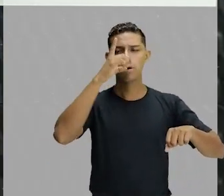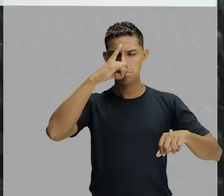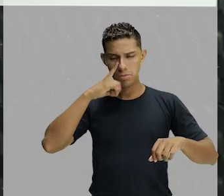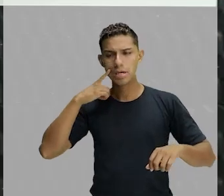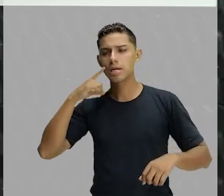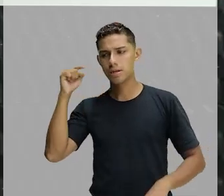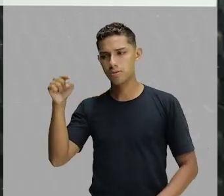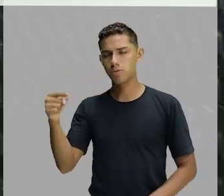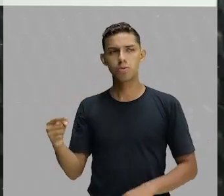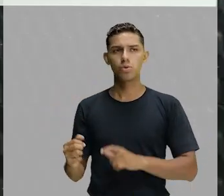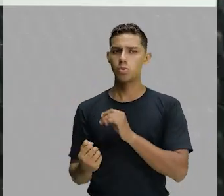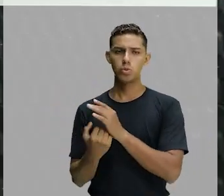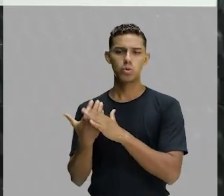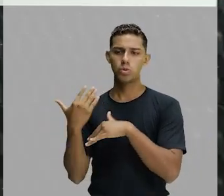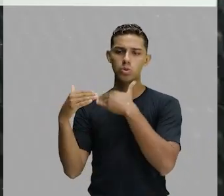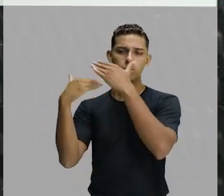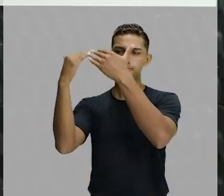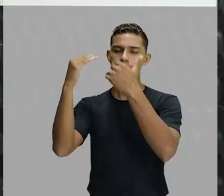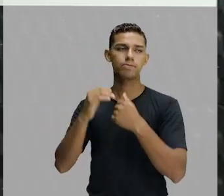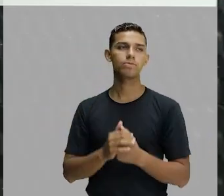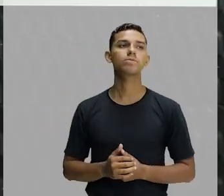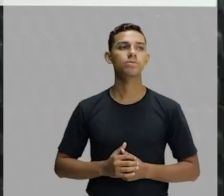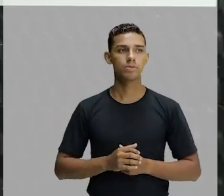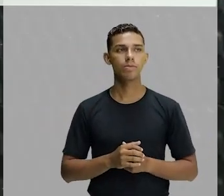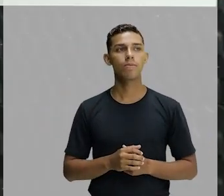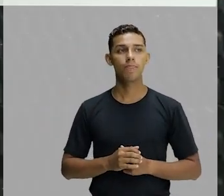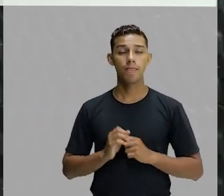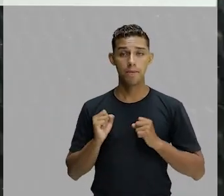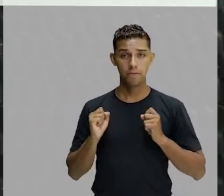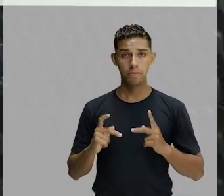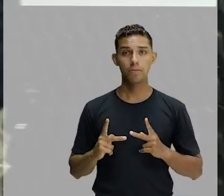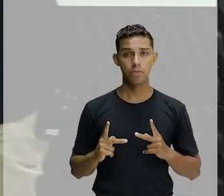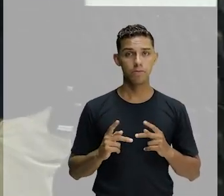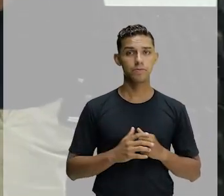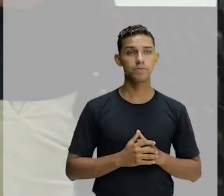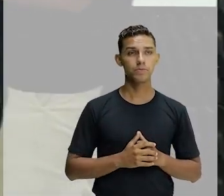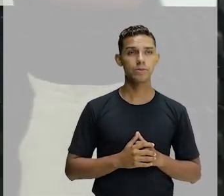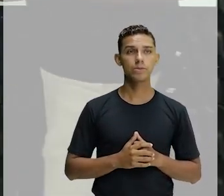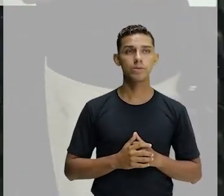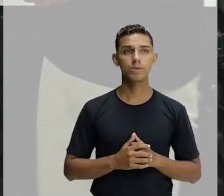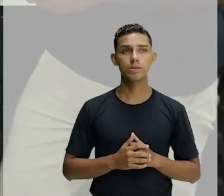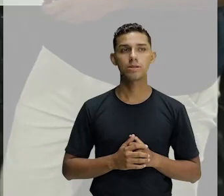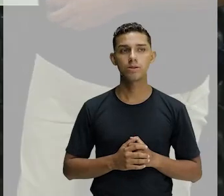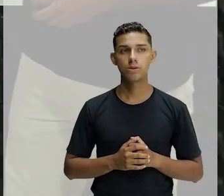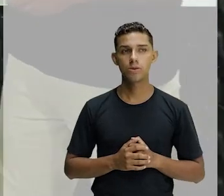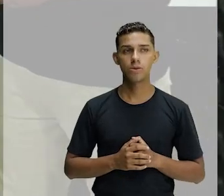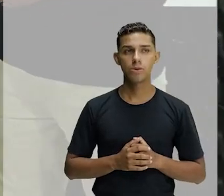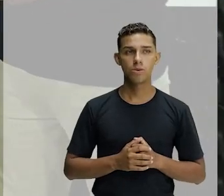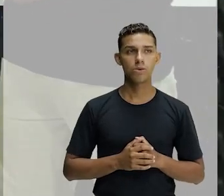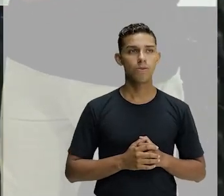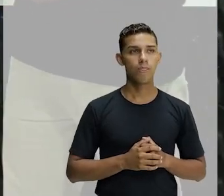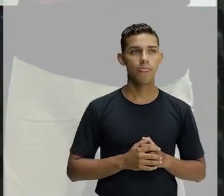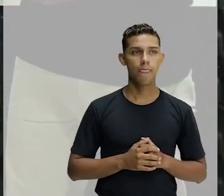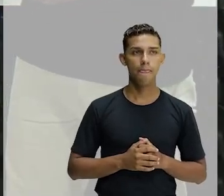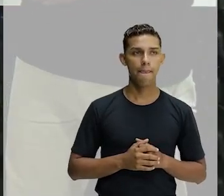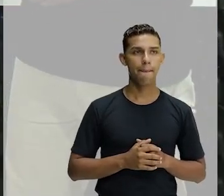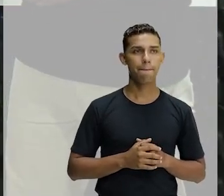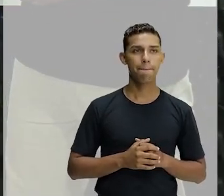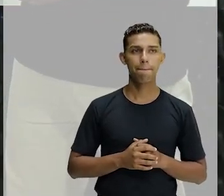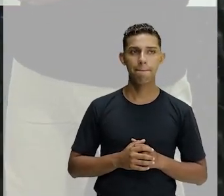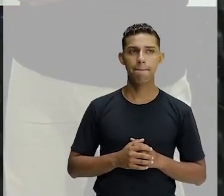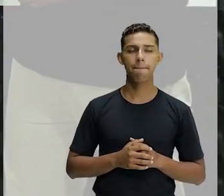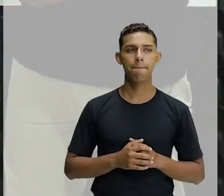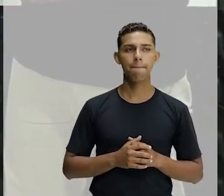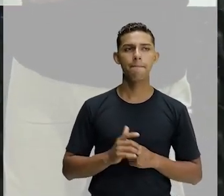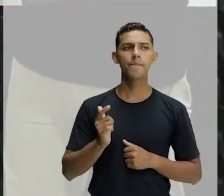vai se desenvolver, ela não vai ser produzida. Ok, pessoal? Então, eu tenho aqui a